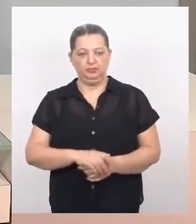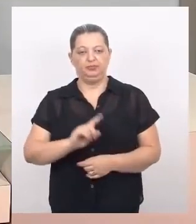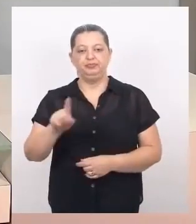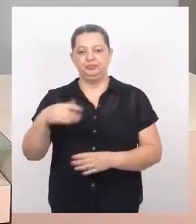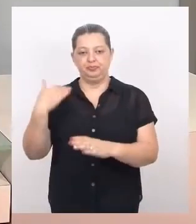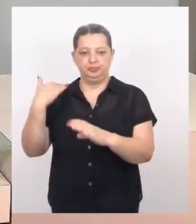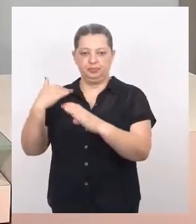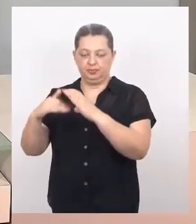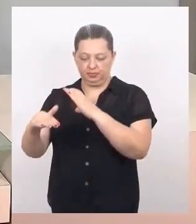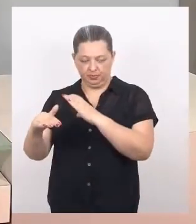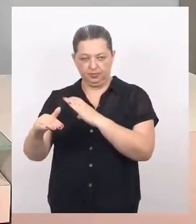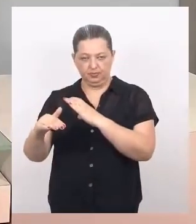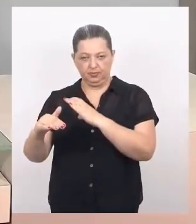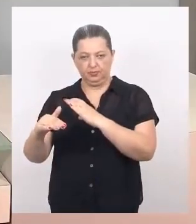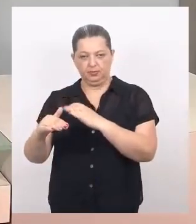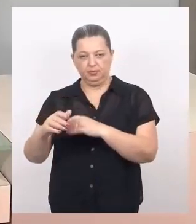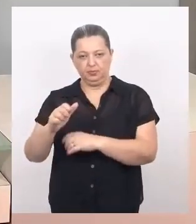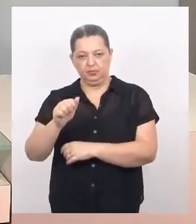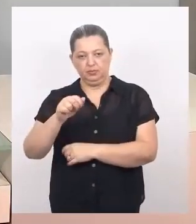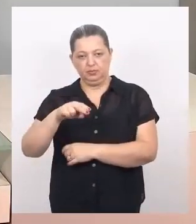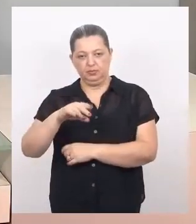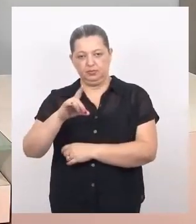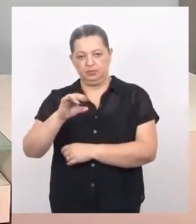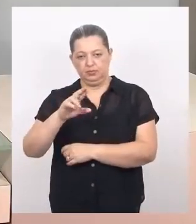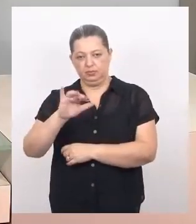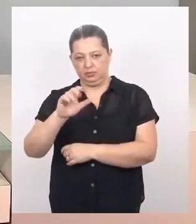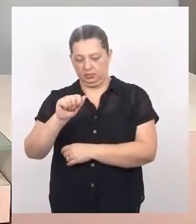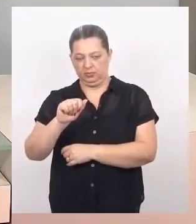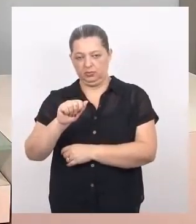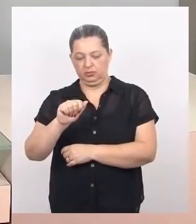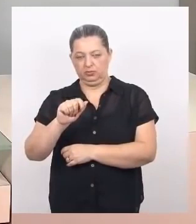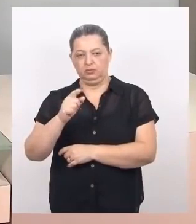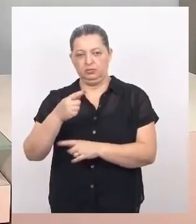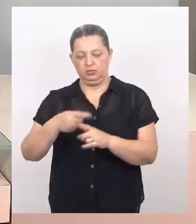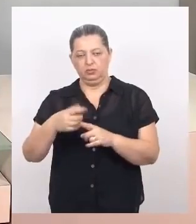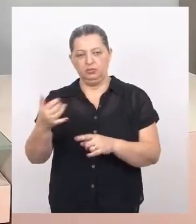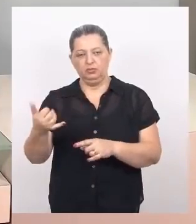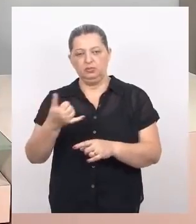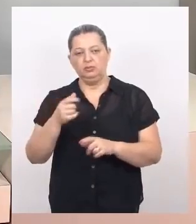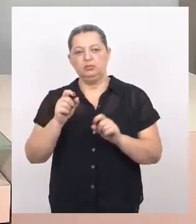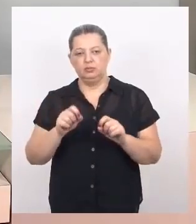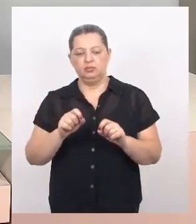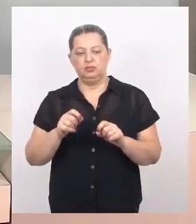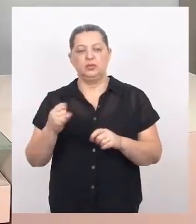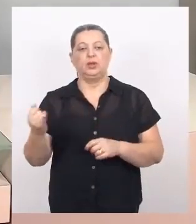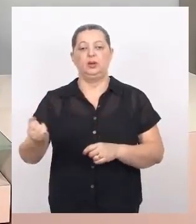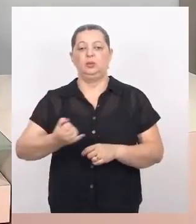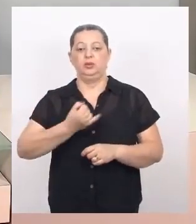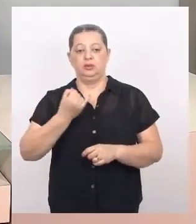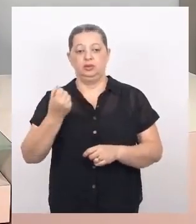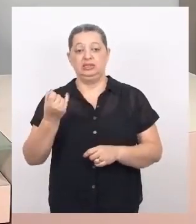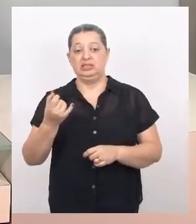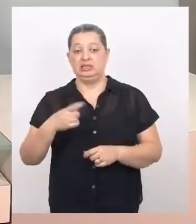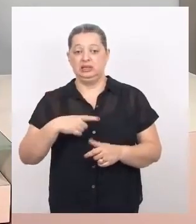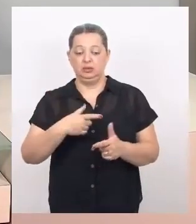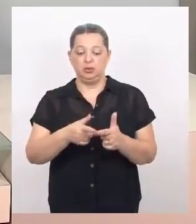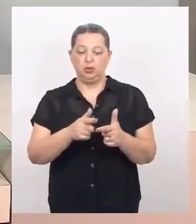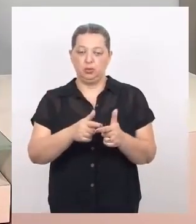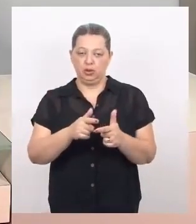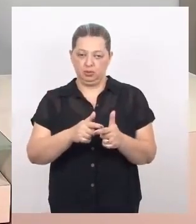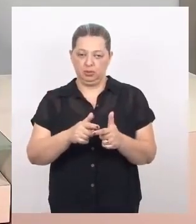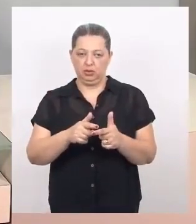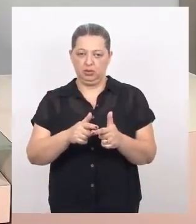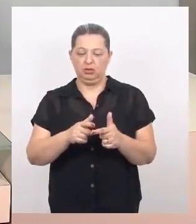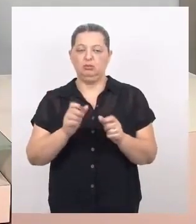Andrea. Pelo que ela me falou, é importante que se tiver qualquer problema, e aí, gente, isso vale